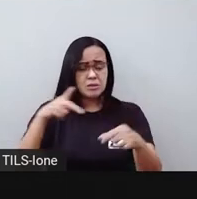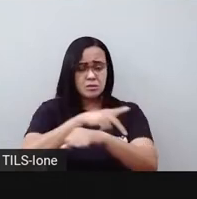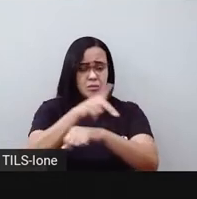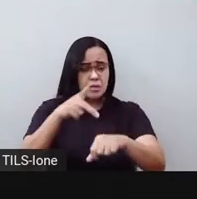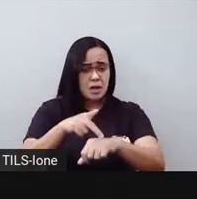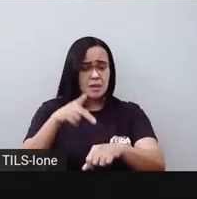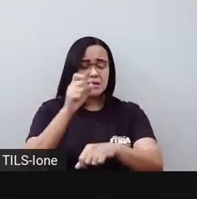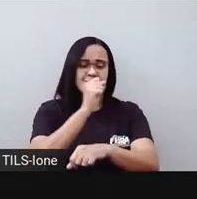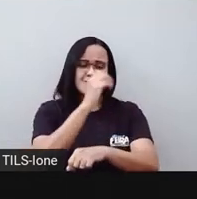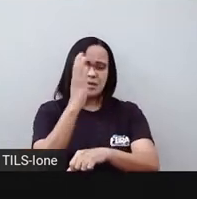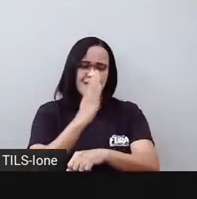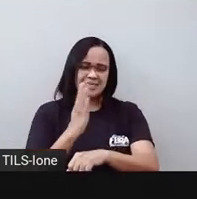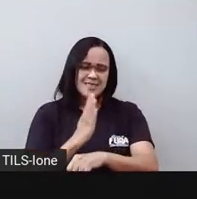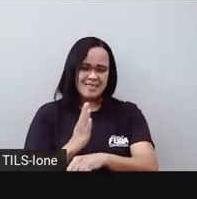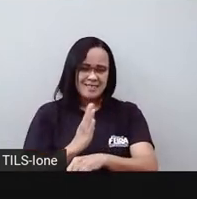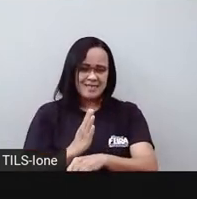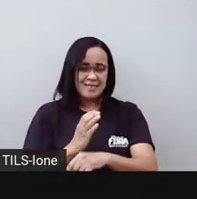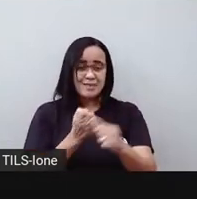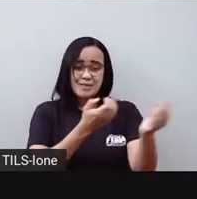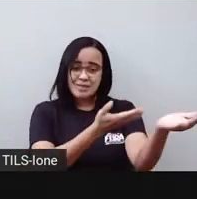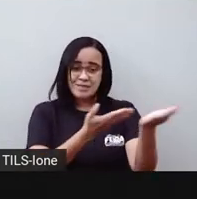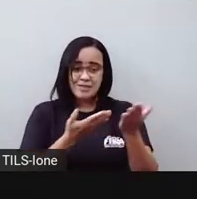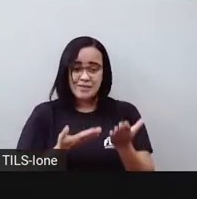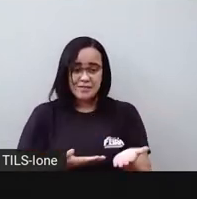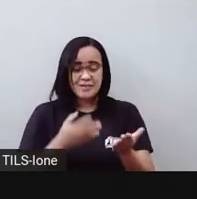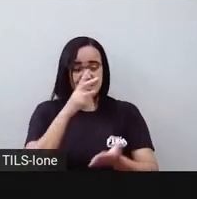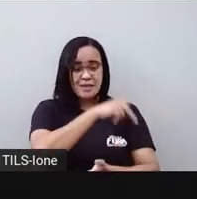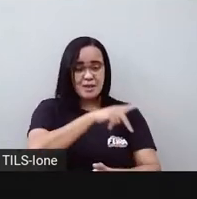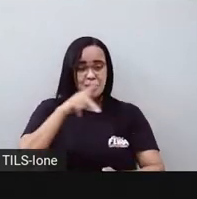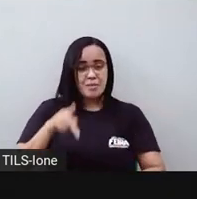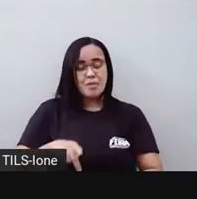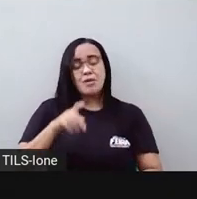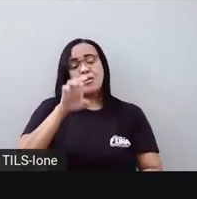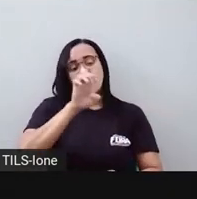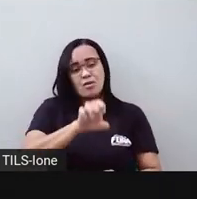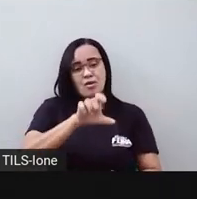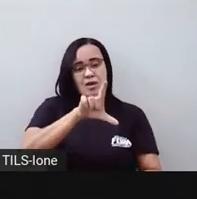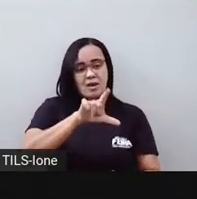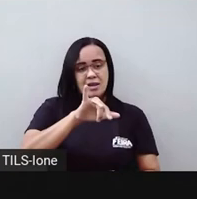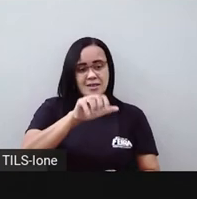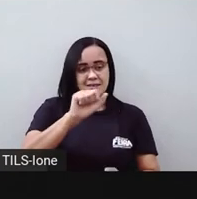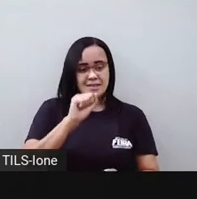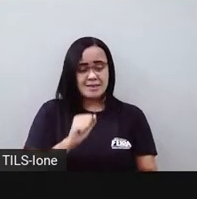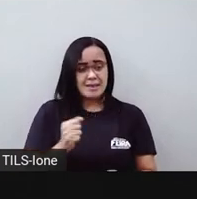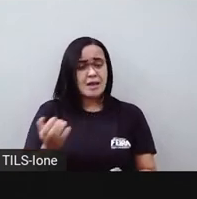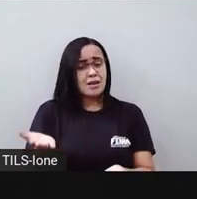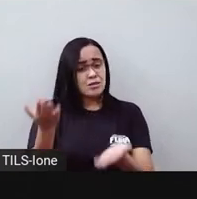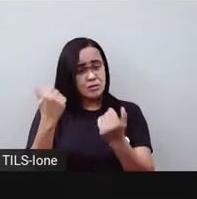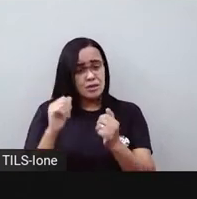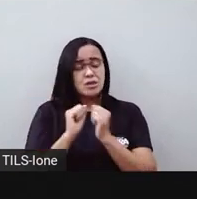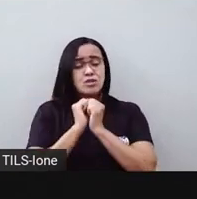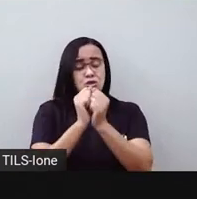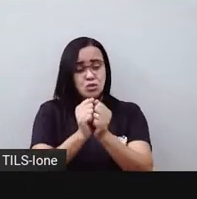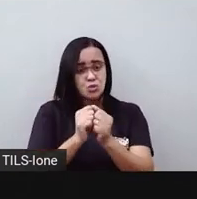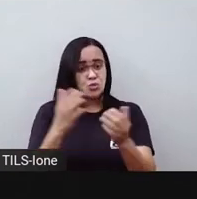vem para cá, para Elisa, para a gente poder descobrir